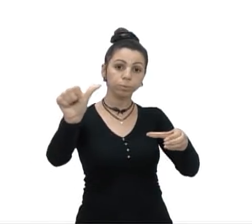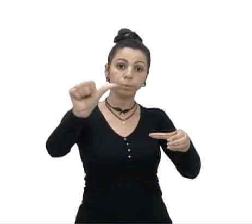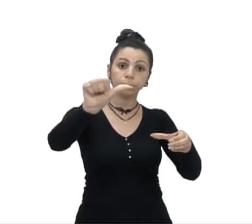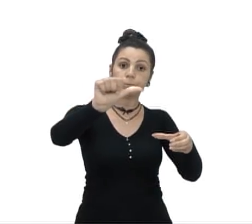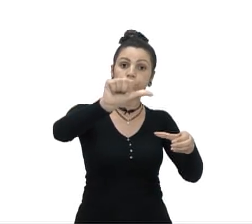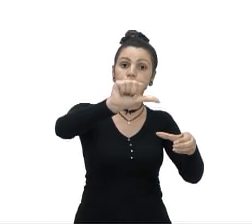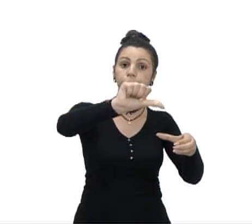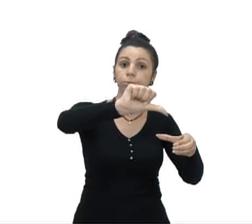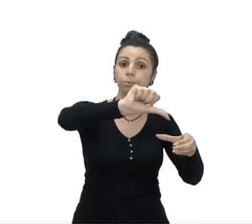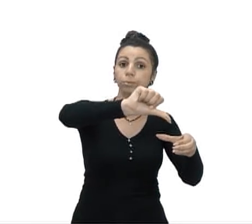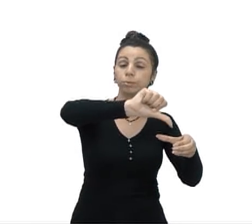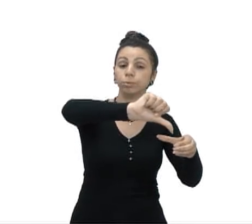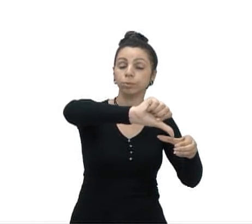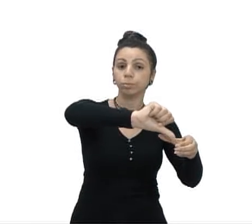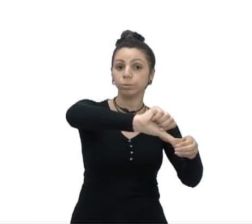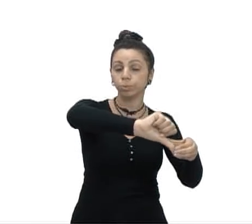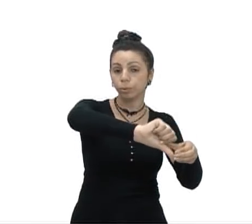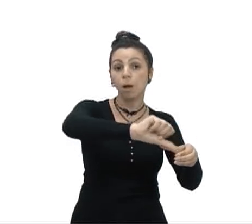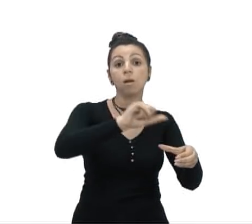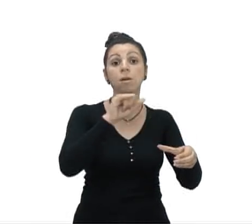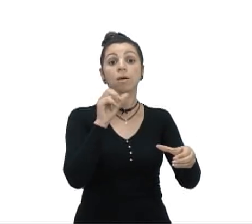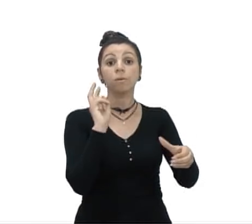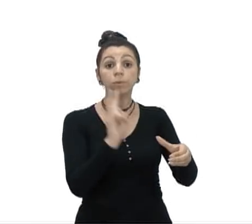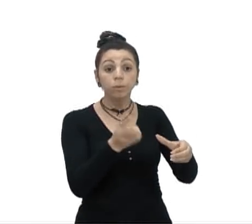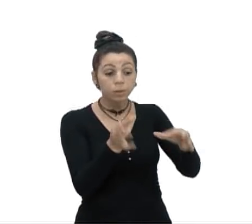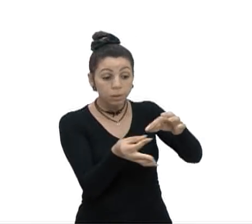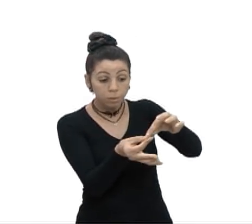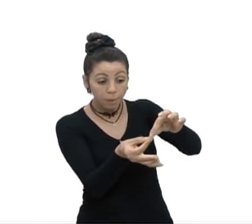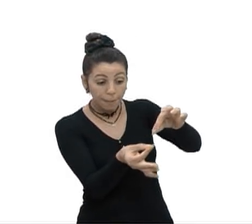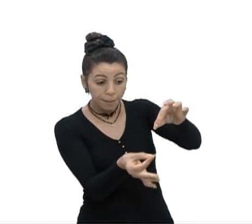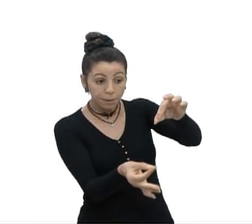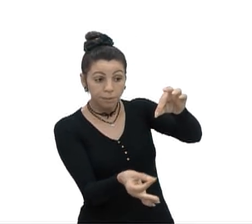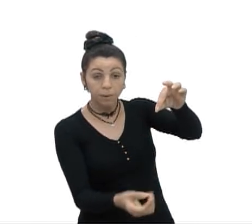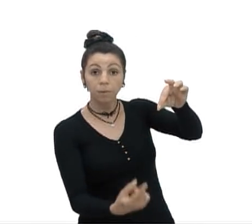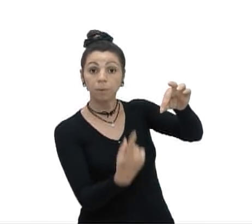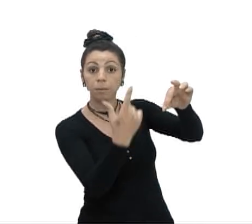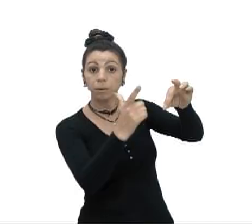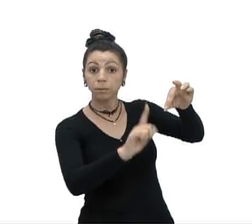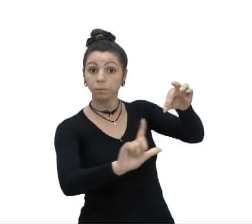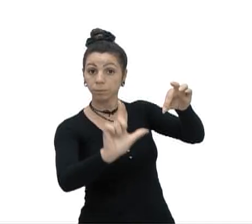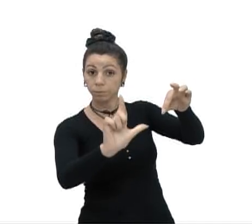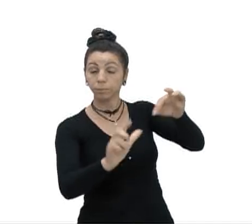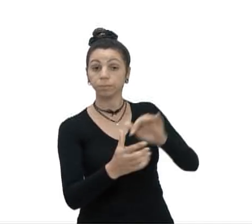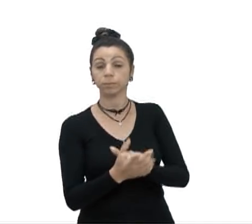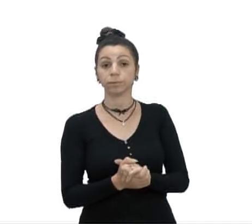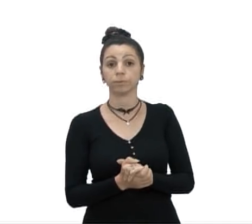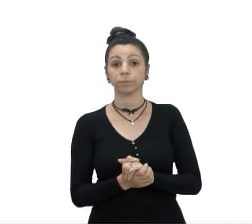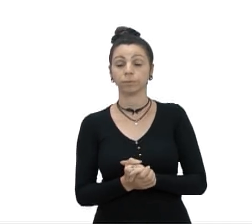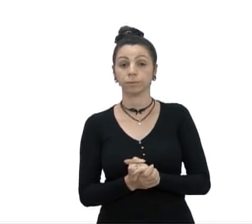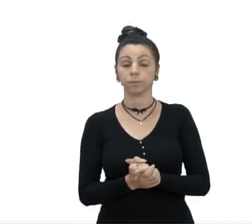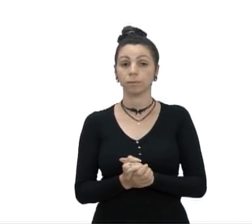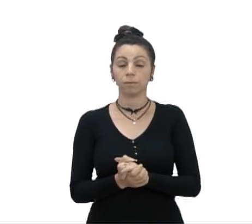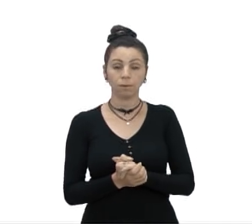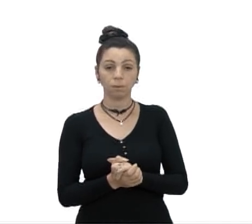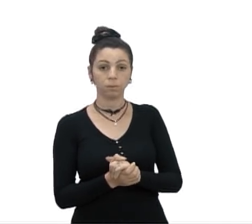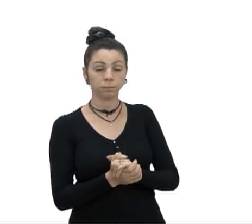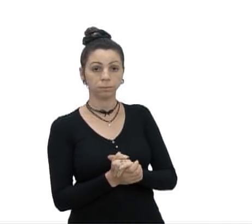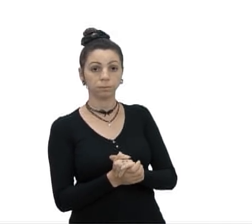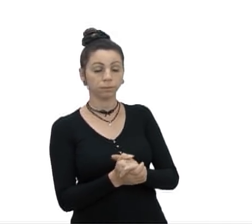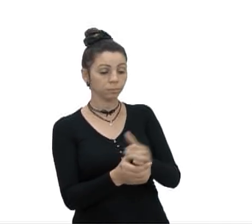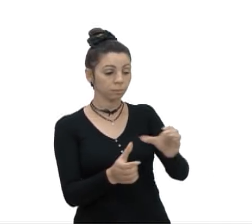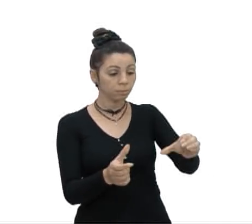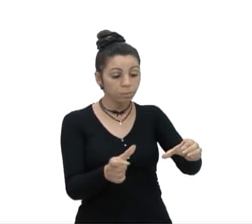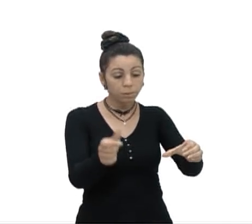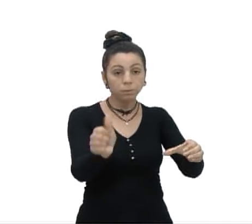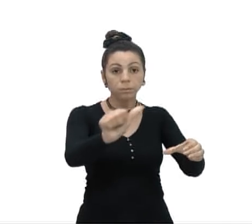letra B. A forma do líquido vai variar, fica no formato do objeto e